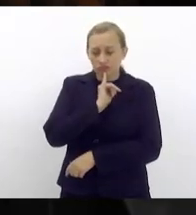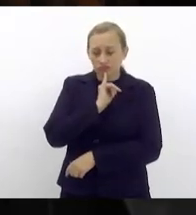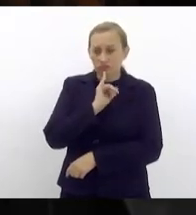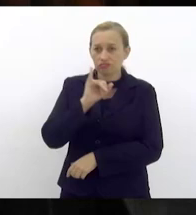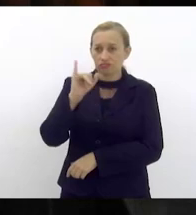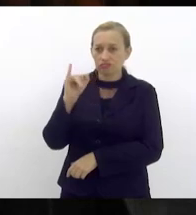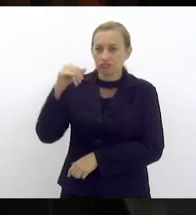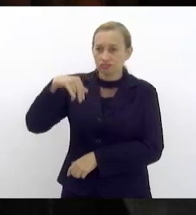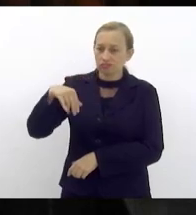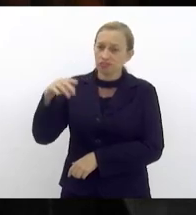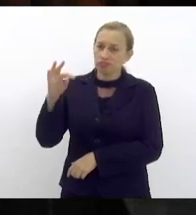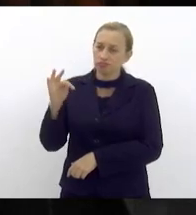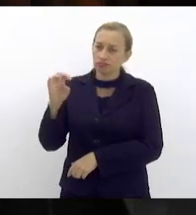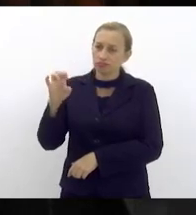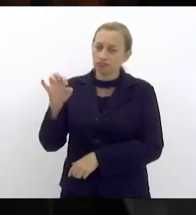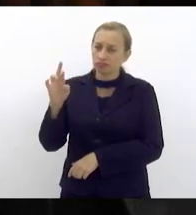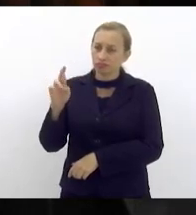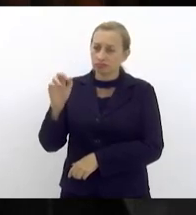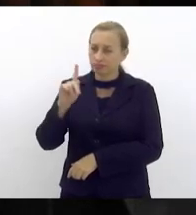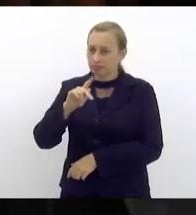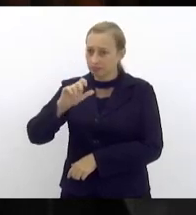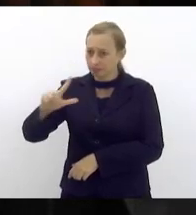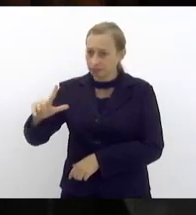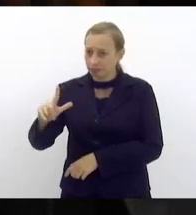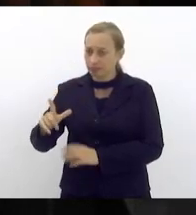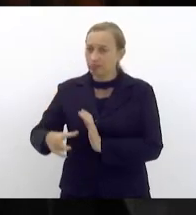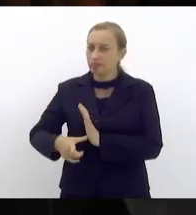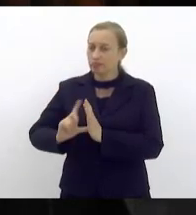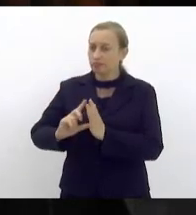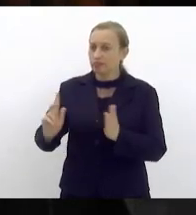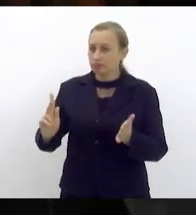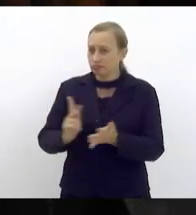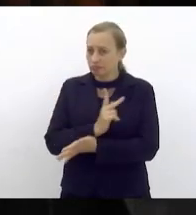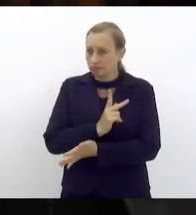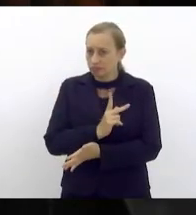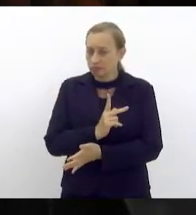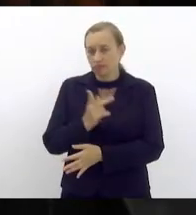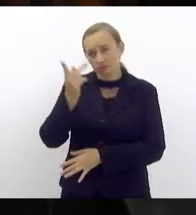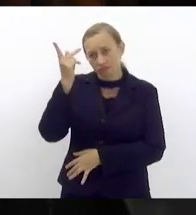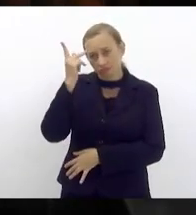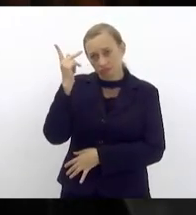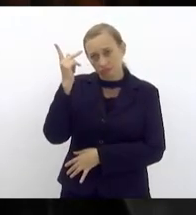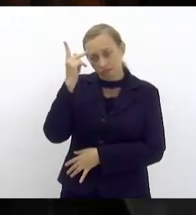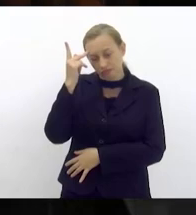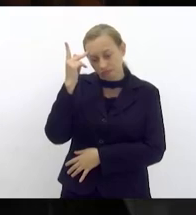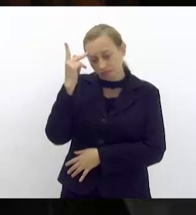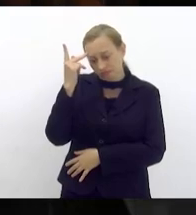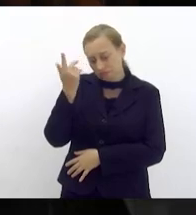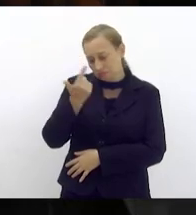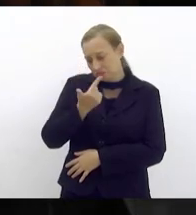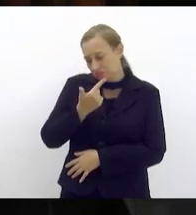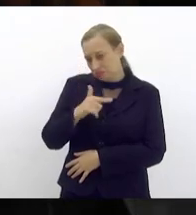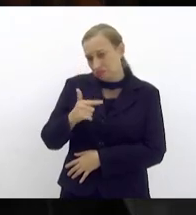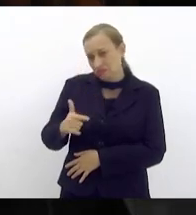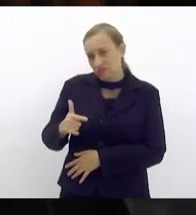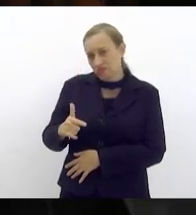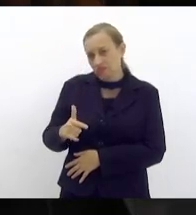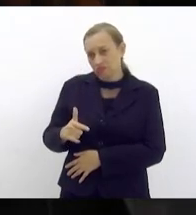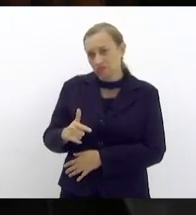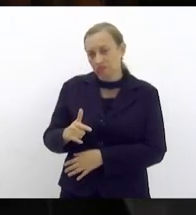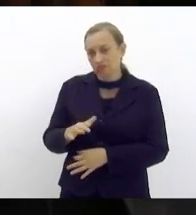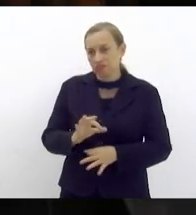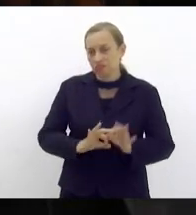Interpol interveio antes da tragédia acontecer em São Paulo não houve esse mapeamento